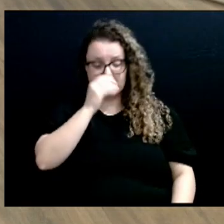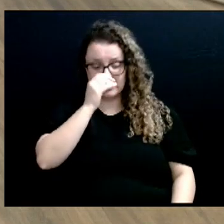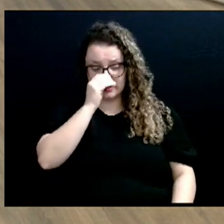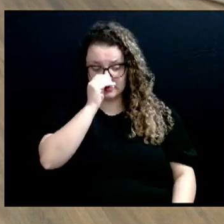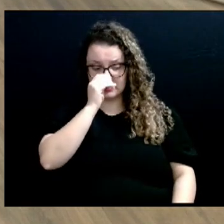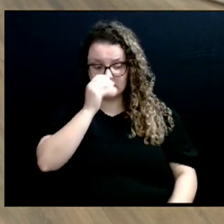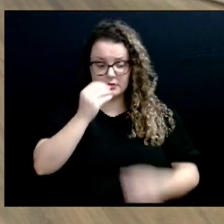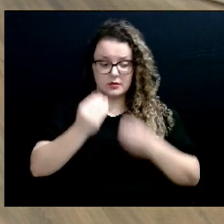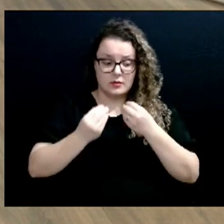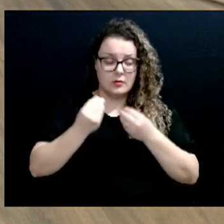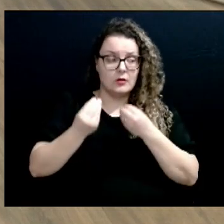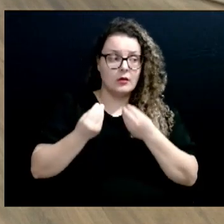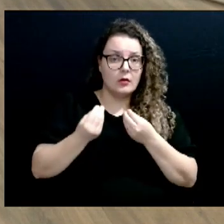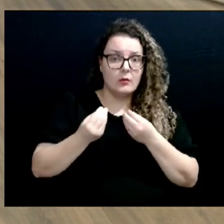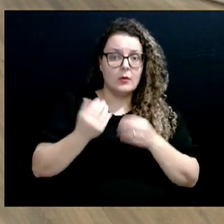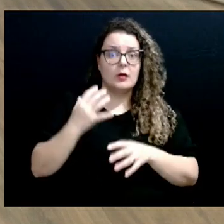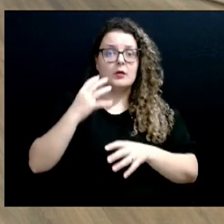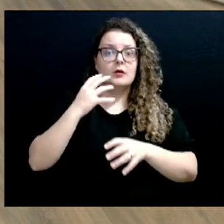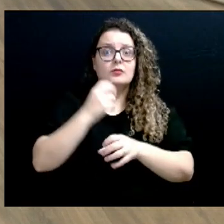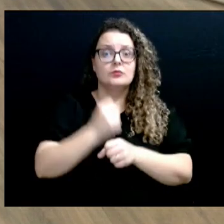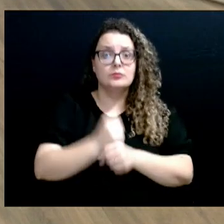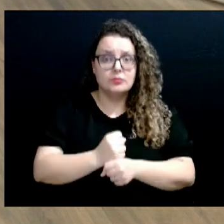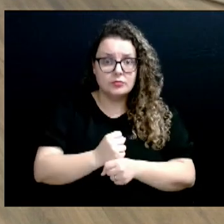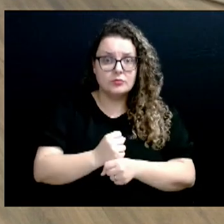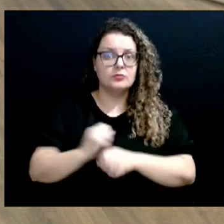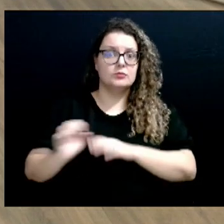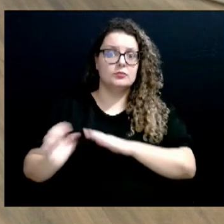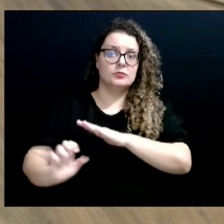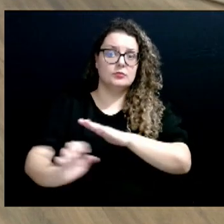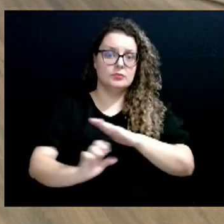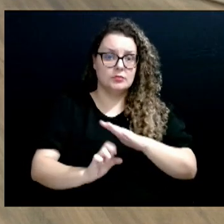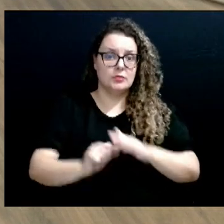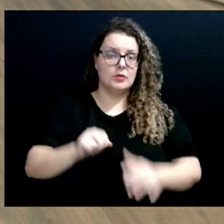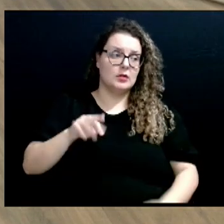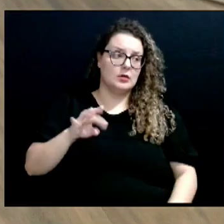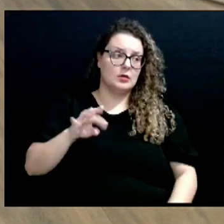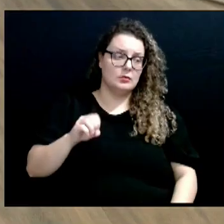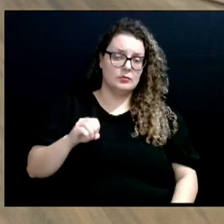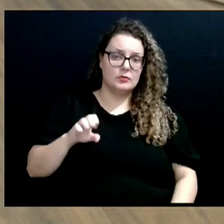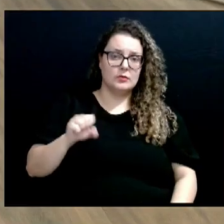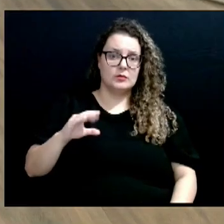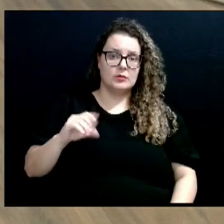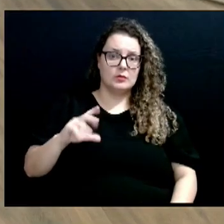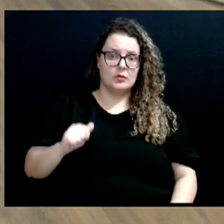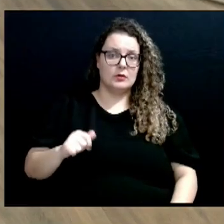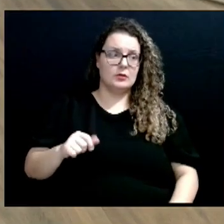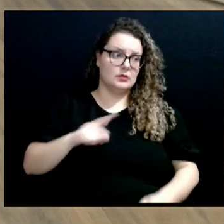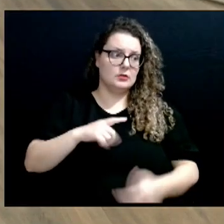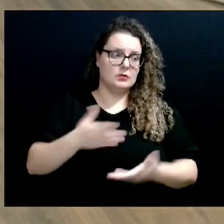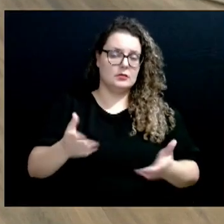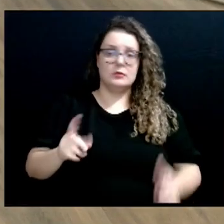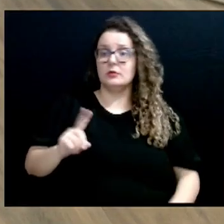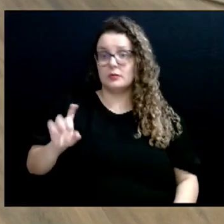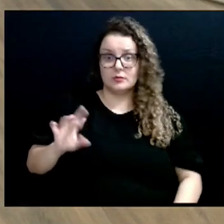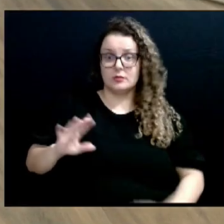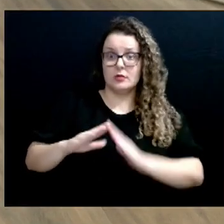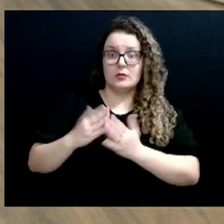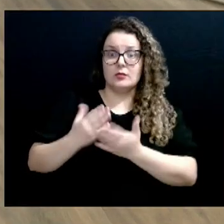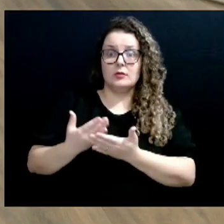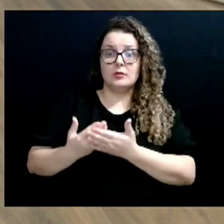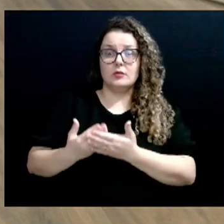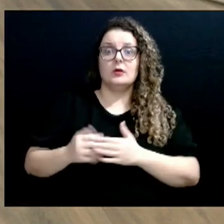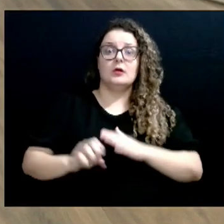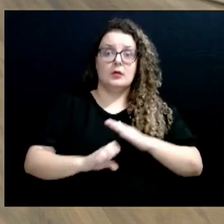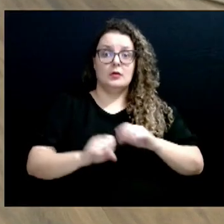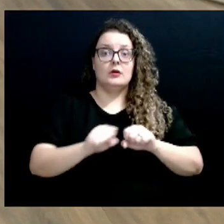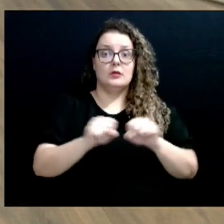de todas essas empresas, autoescola que tem por aí? Não só as autoescolas, mas tem as empresas que operam o sistema das autoescolas,